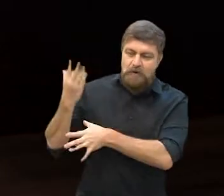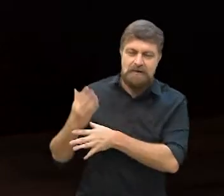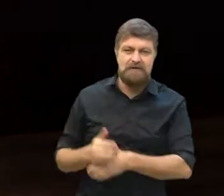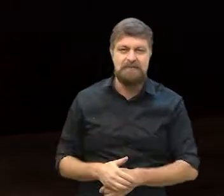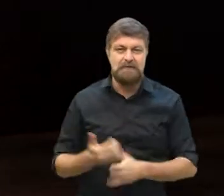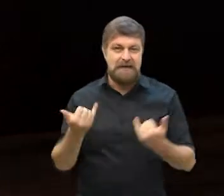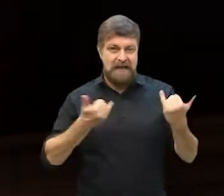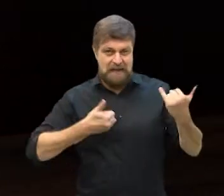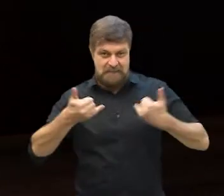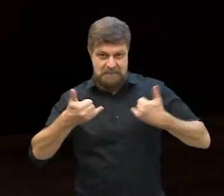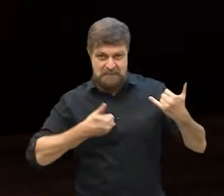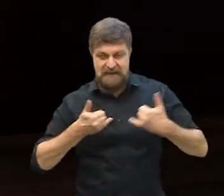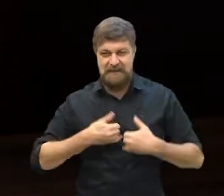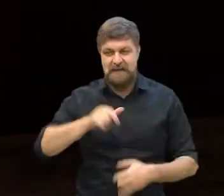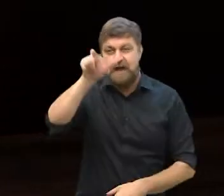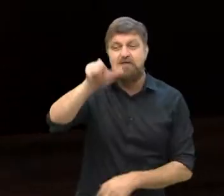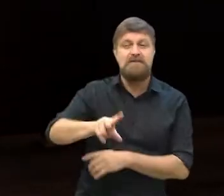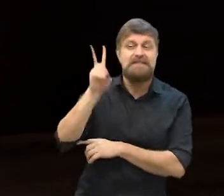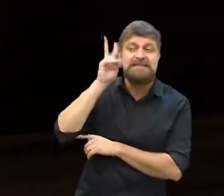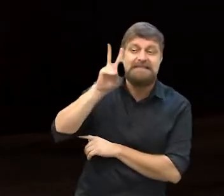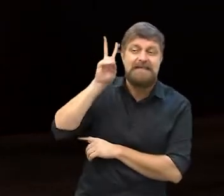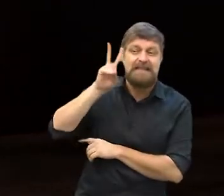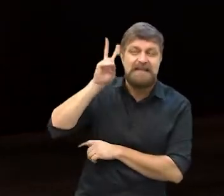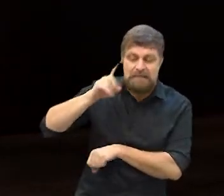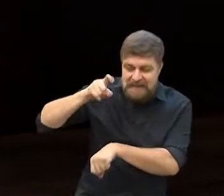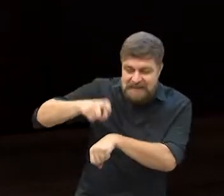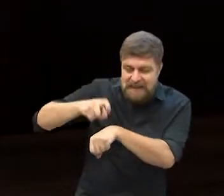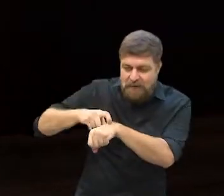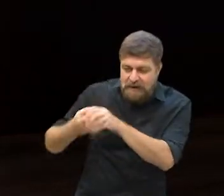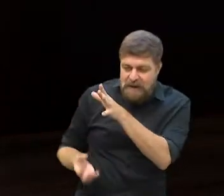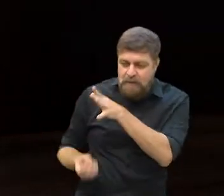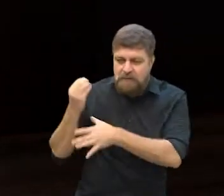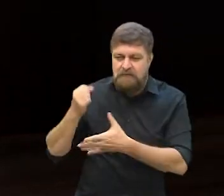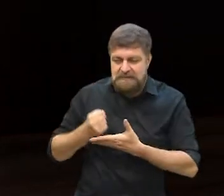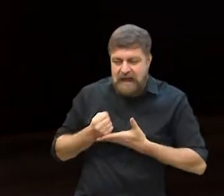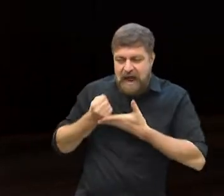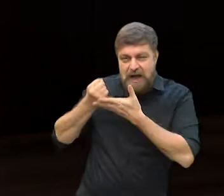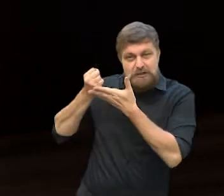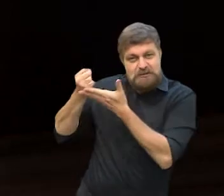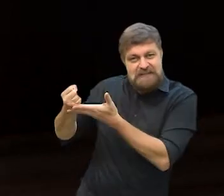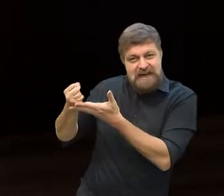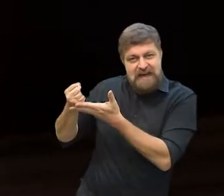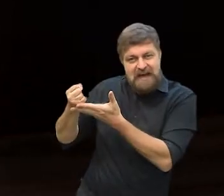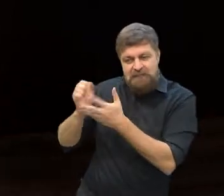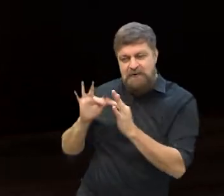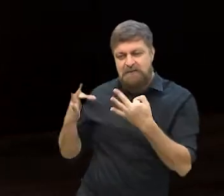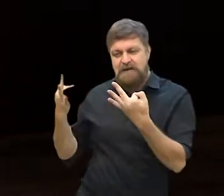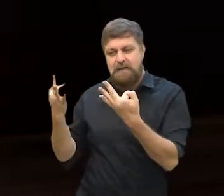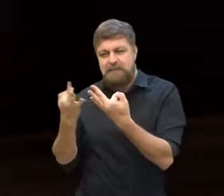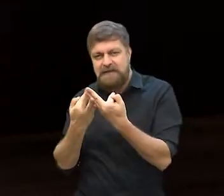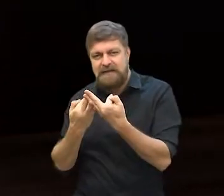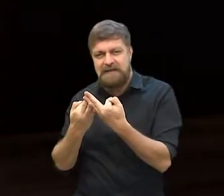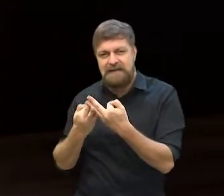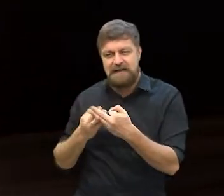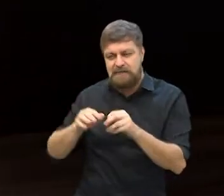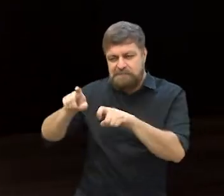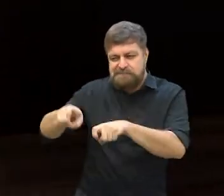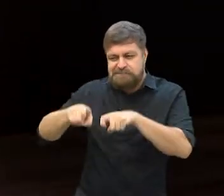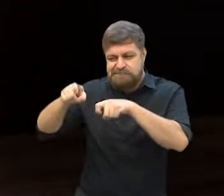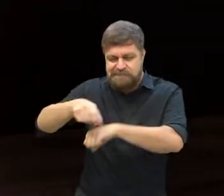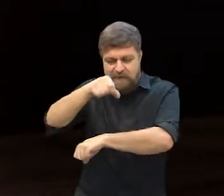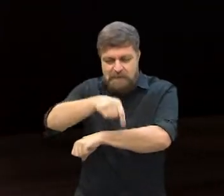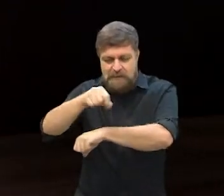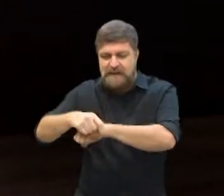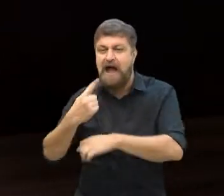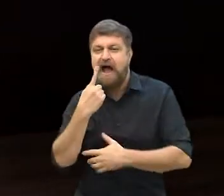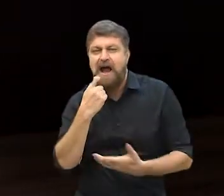pouquinho, você lembra desse momento? Vocês ajudavam a família na produção das